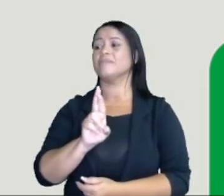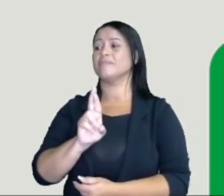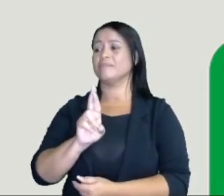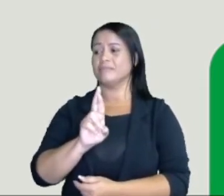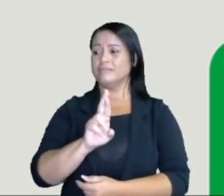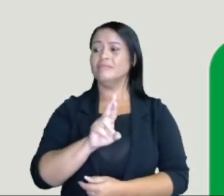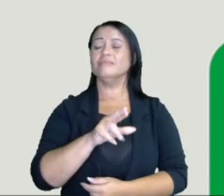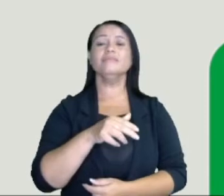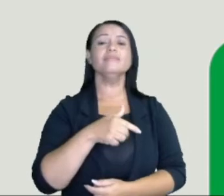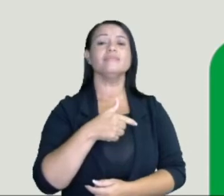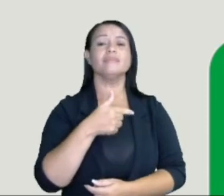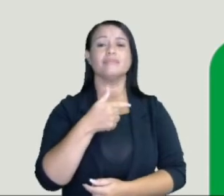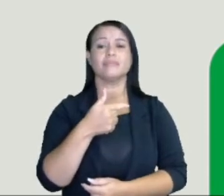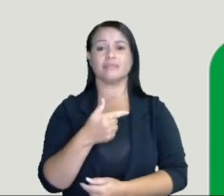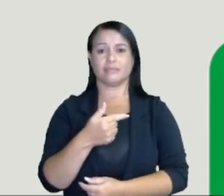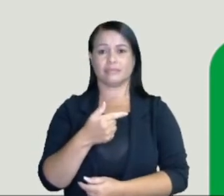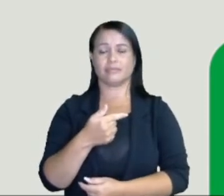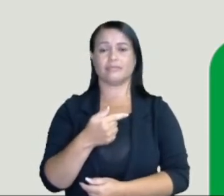R,